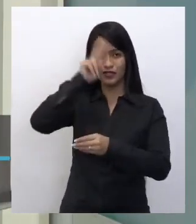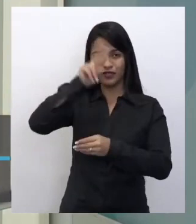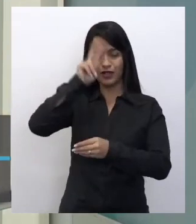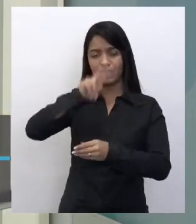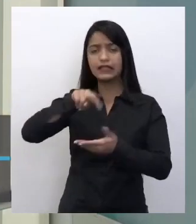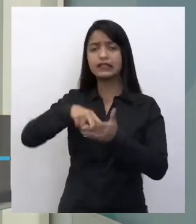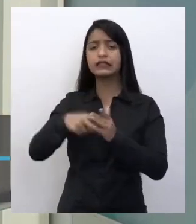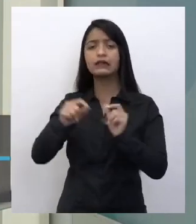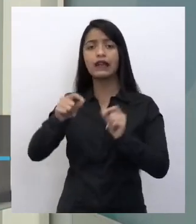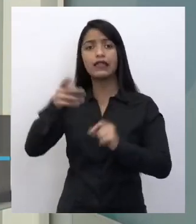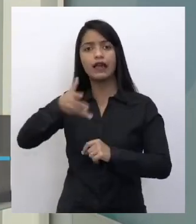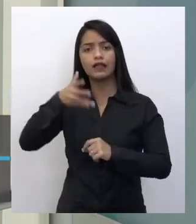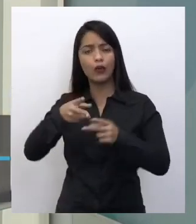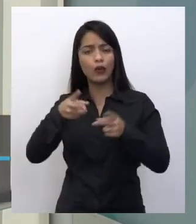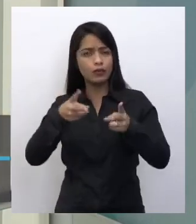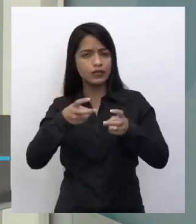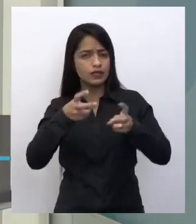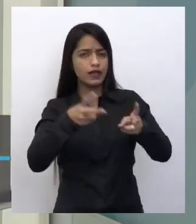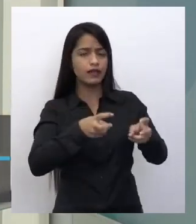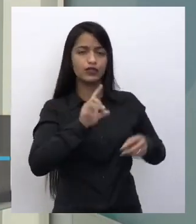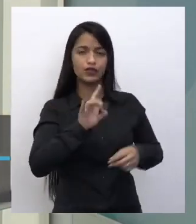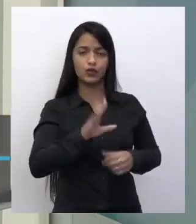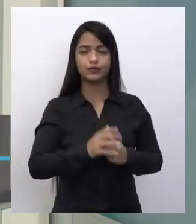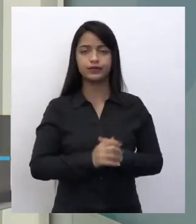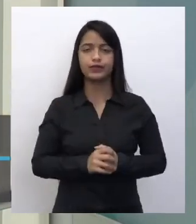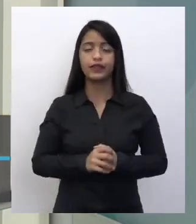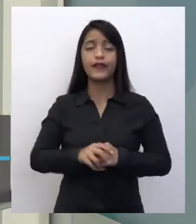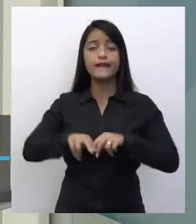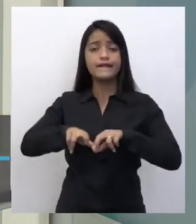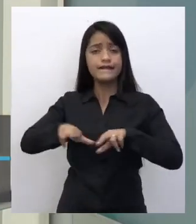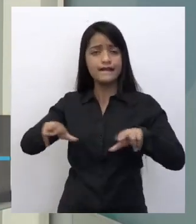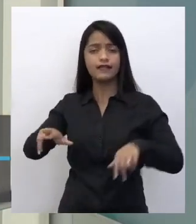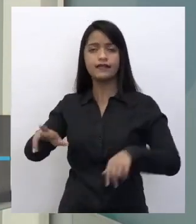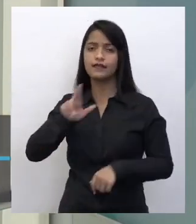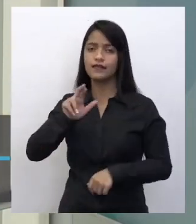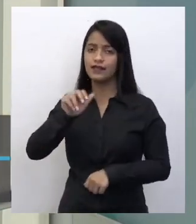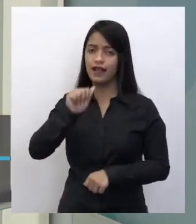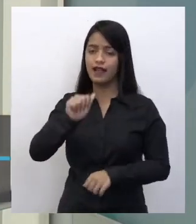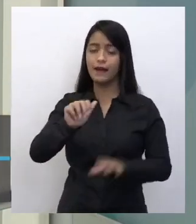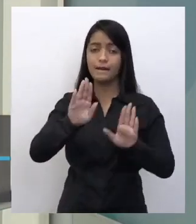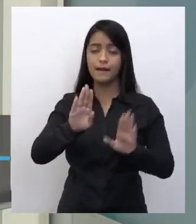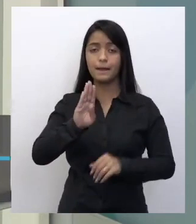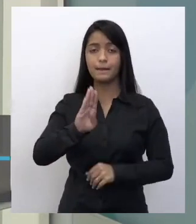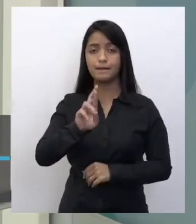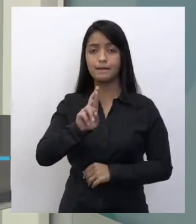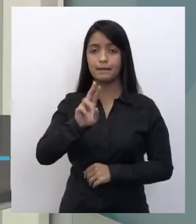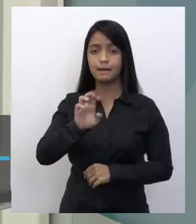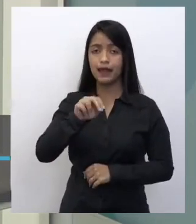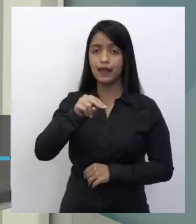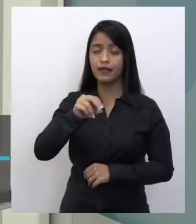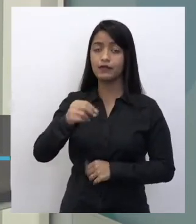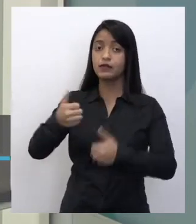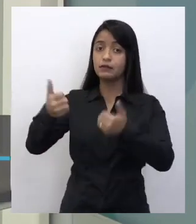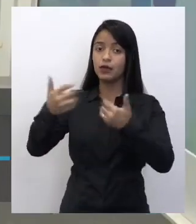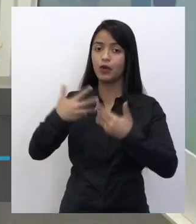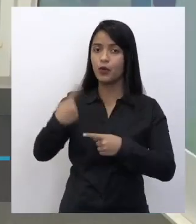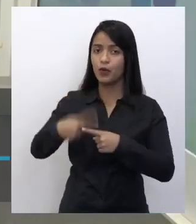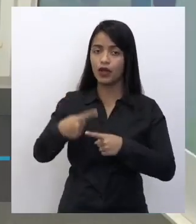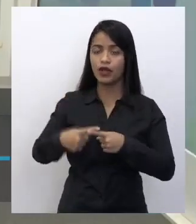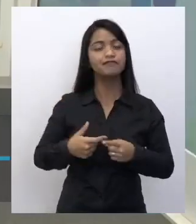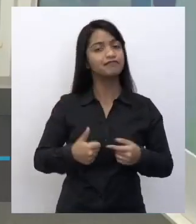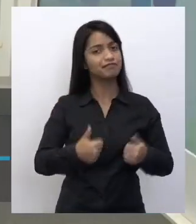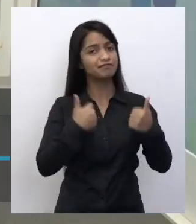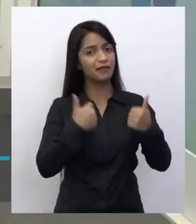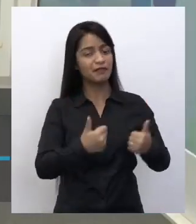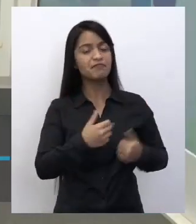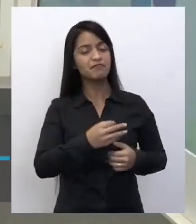observador. Vários colocaram A. Vários colocaram A, mas o Breno Maciel conseguiu deu uma boa justificativa. Né? Muito bem. Então, ele